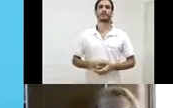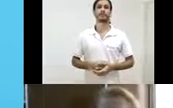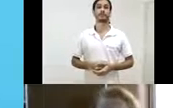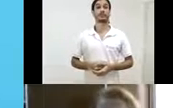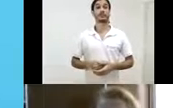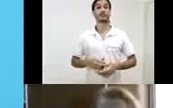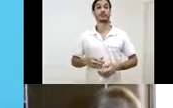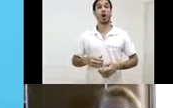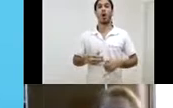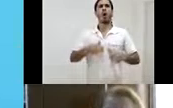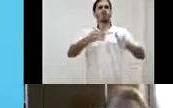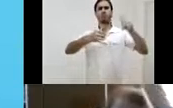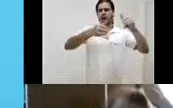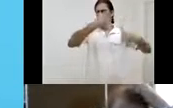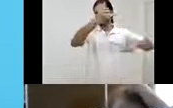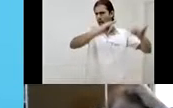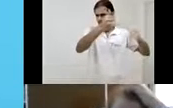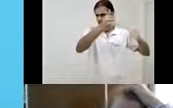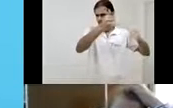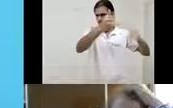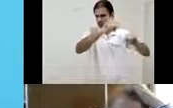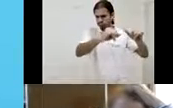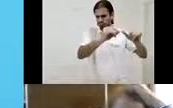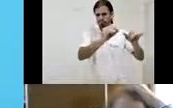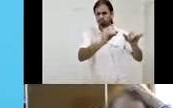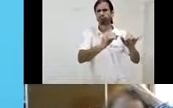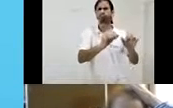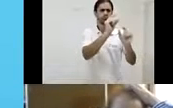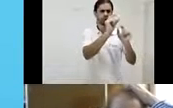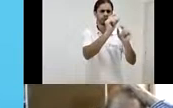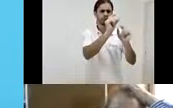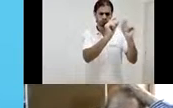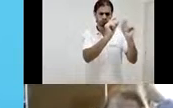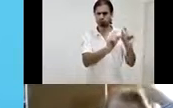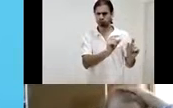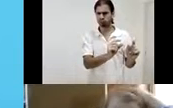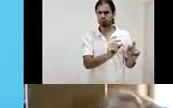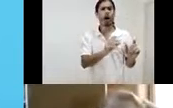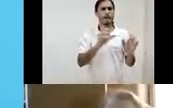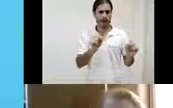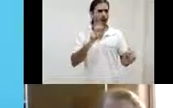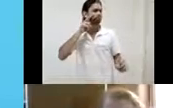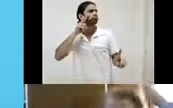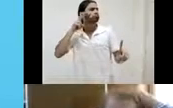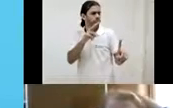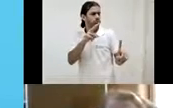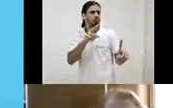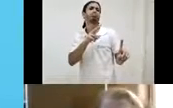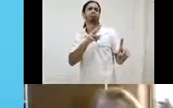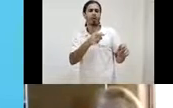ser observados, observados e controlados, e exige intervenção